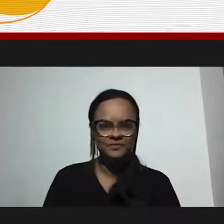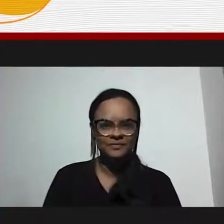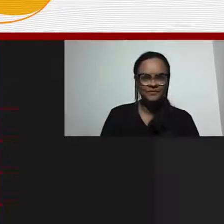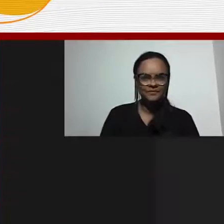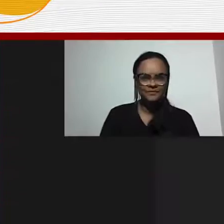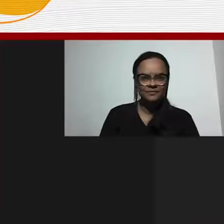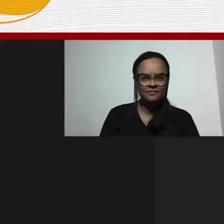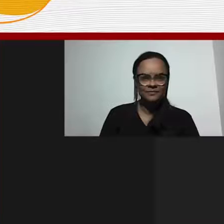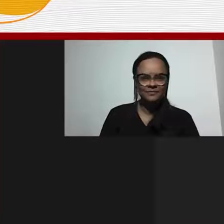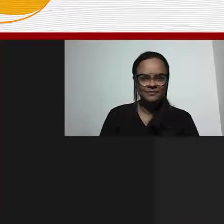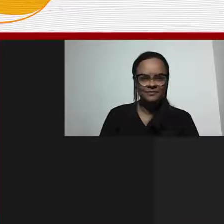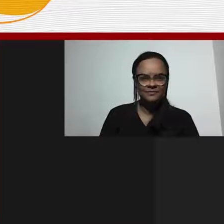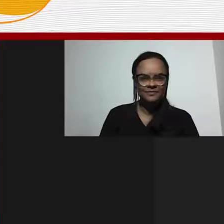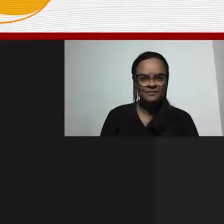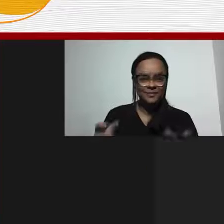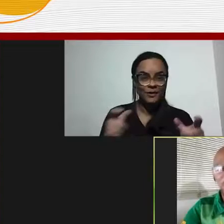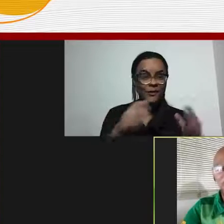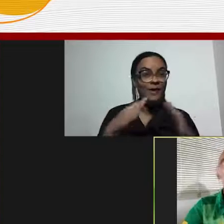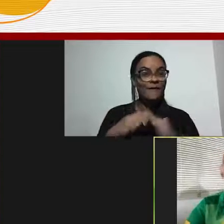Rodô,